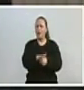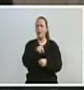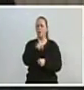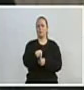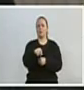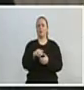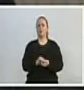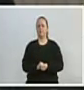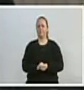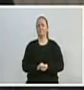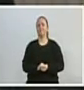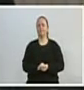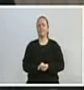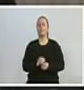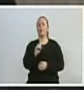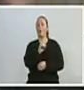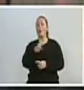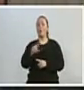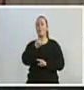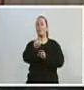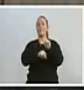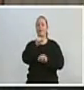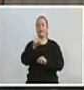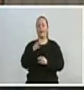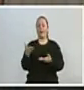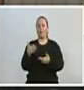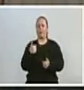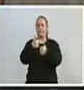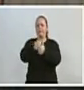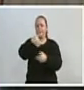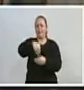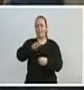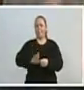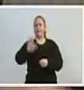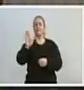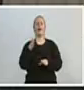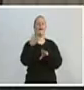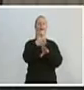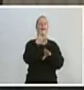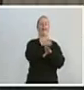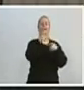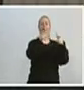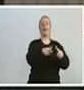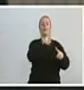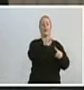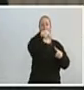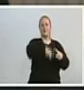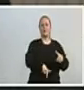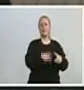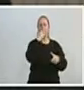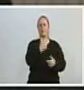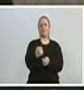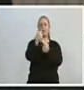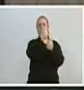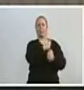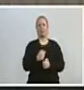não busque, né, os pré-candidatos aí ou aos próximos governos aí passar por esses locais novamente, enganando esse